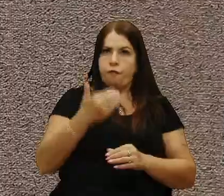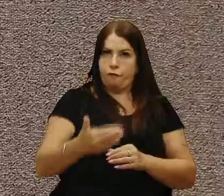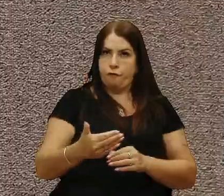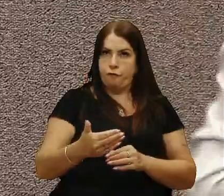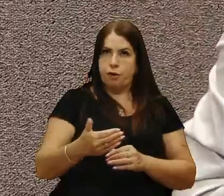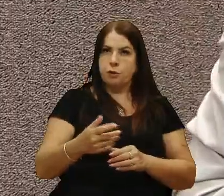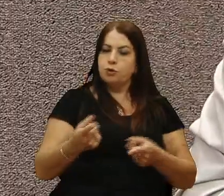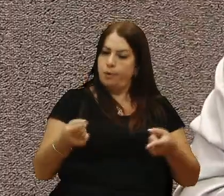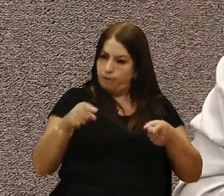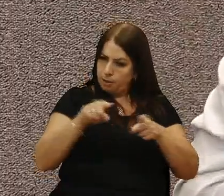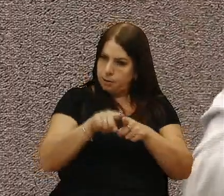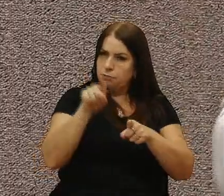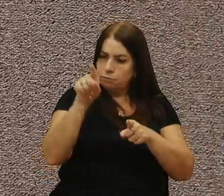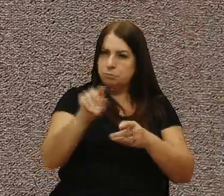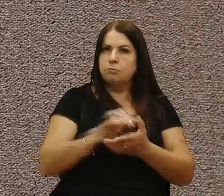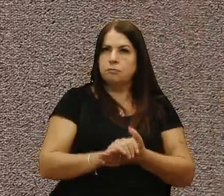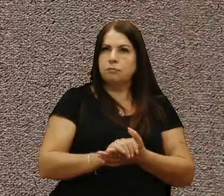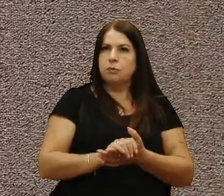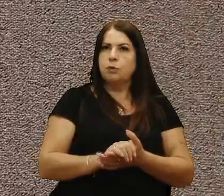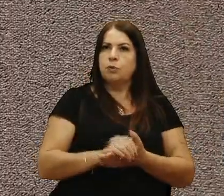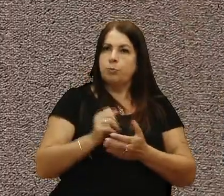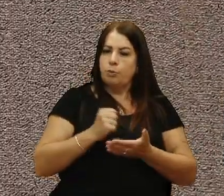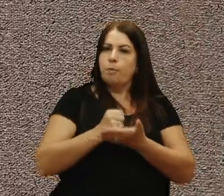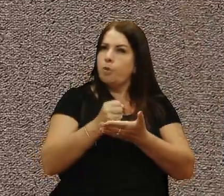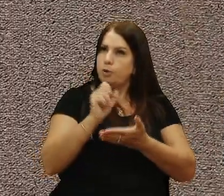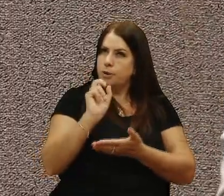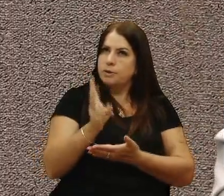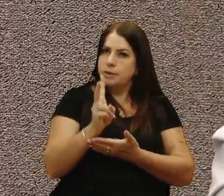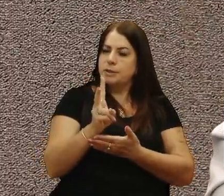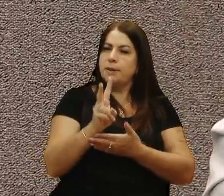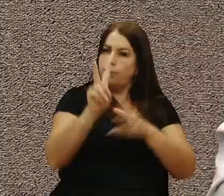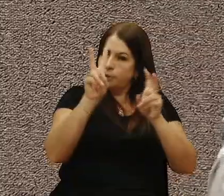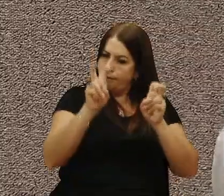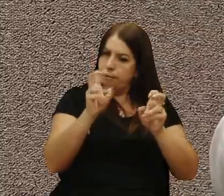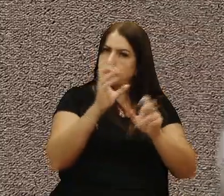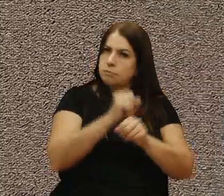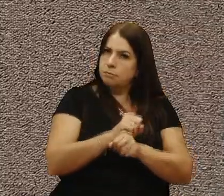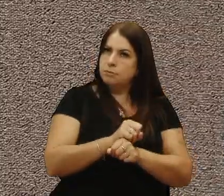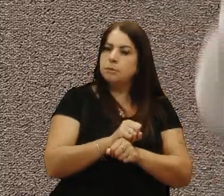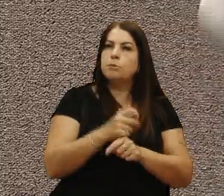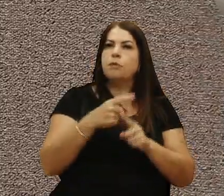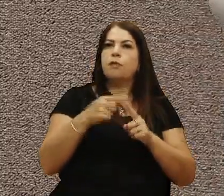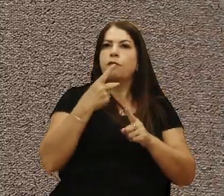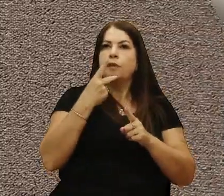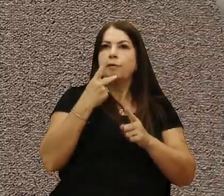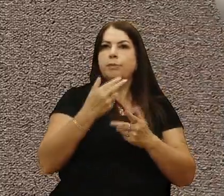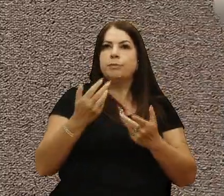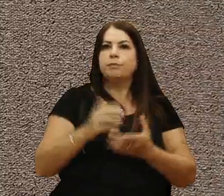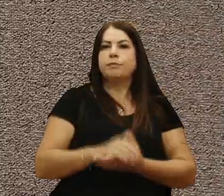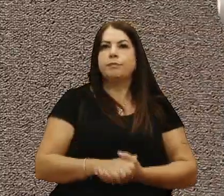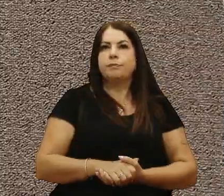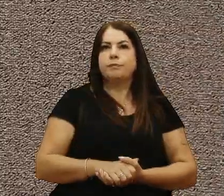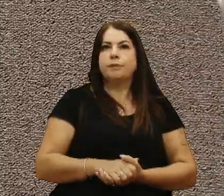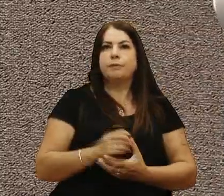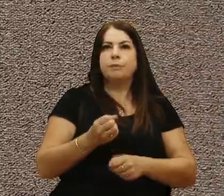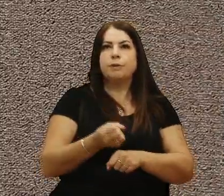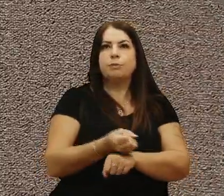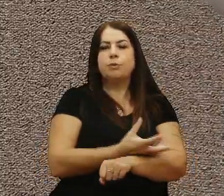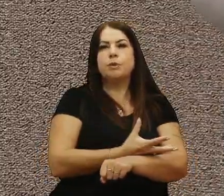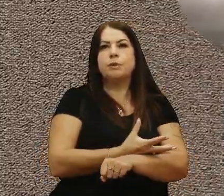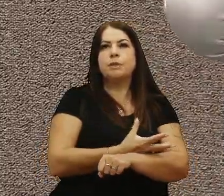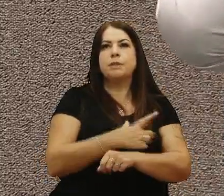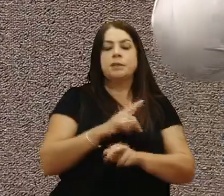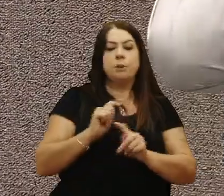sou parceiro da senhora, conte comigo sempre nessa causa, porque eu vou falar uma coisa aqui que me emociona, mas eu tenho